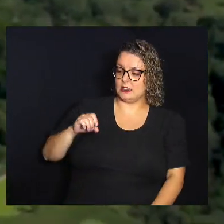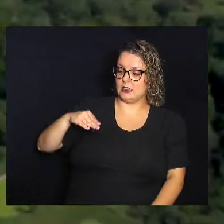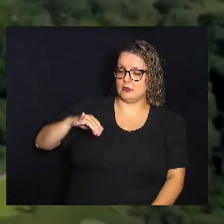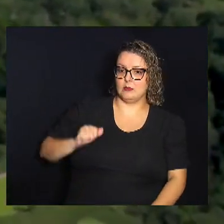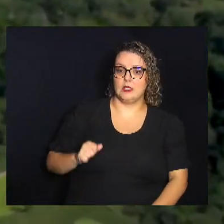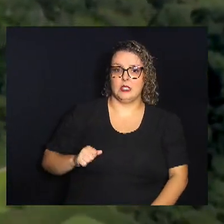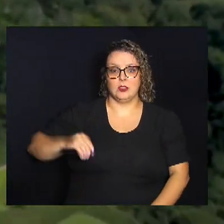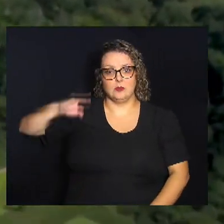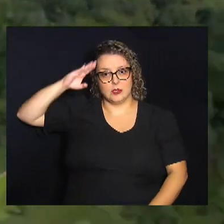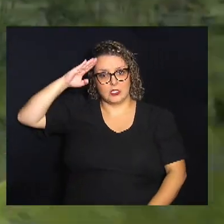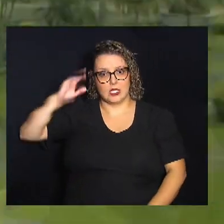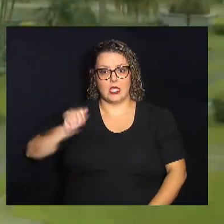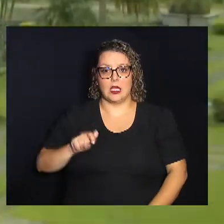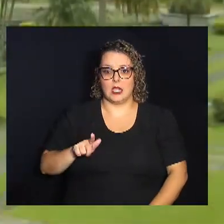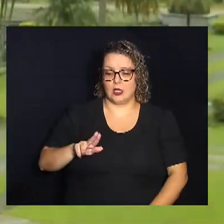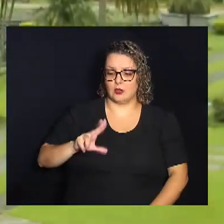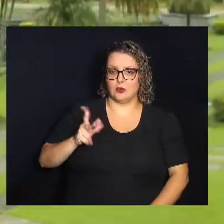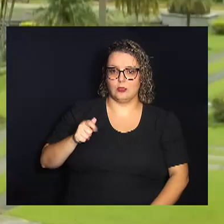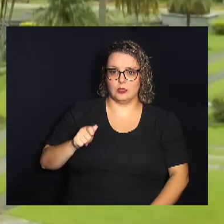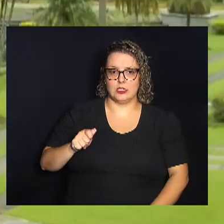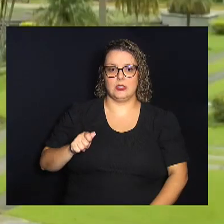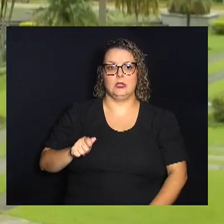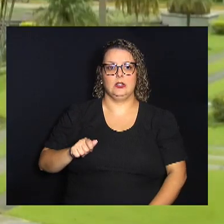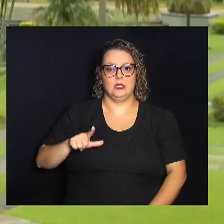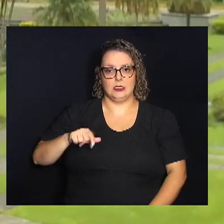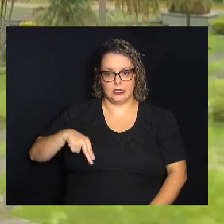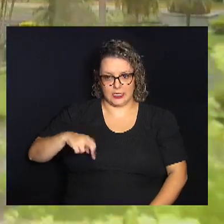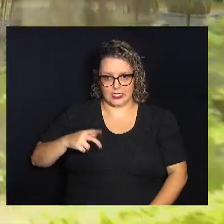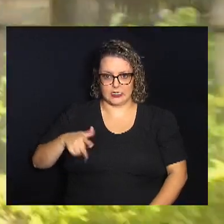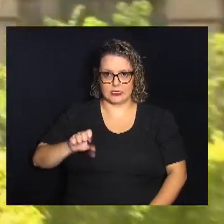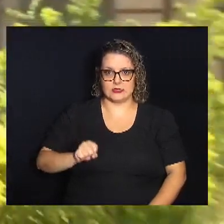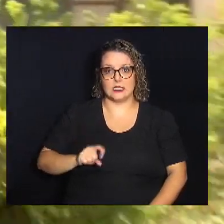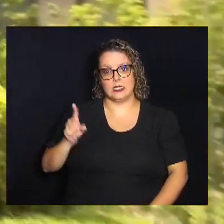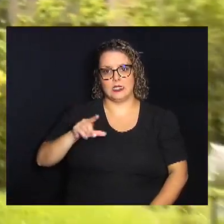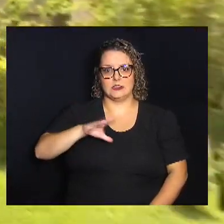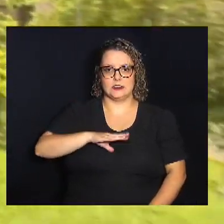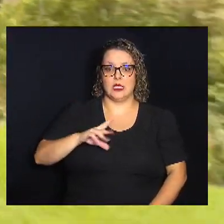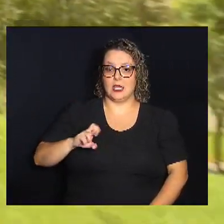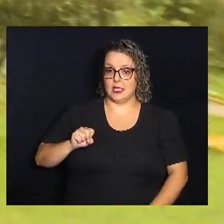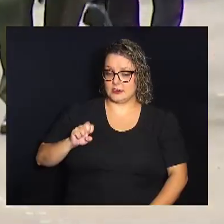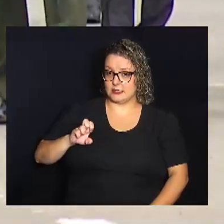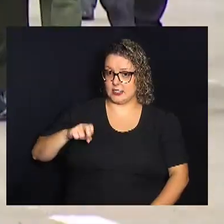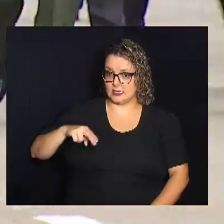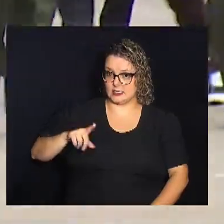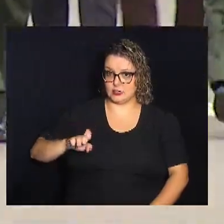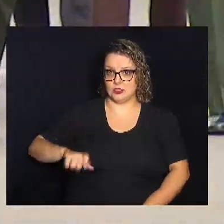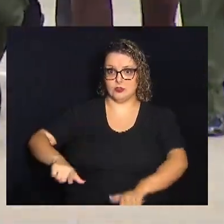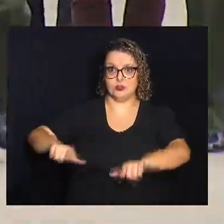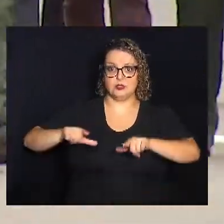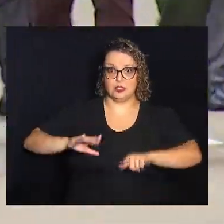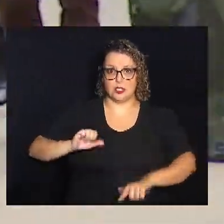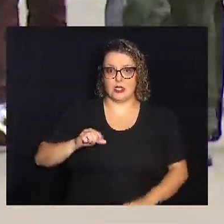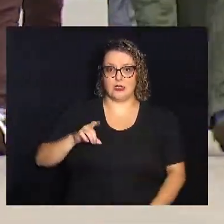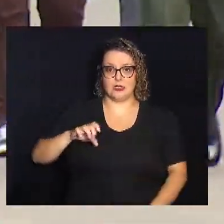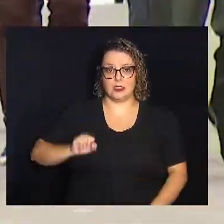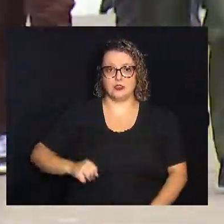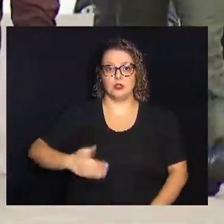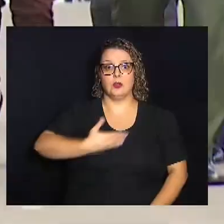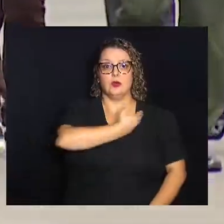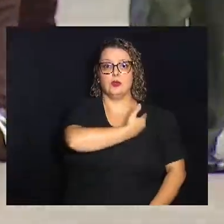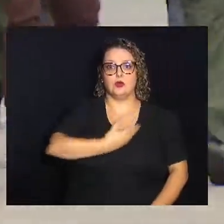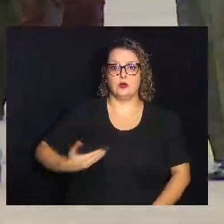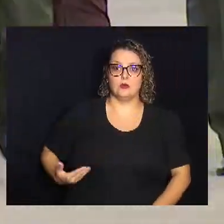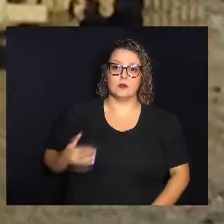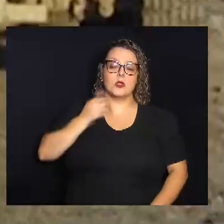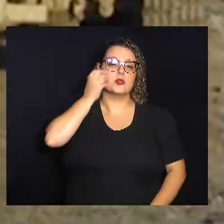Agulhas Negras, na cidade de Resende, no Rio de Janeiro, com o título de cadete. O governador do estado de São Paulo, Tarcísio